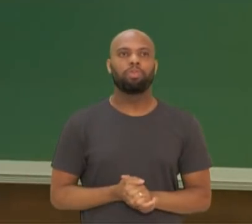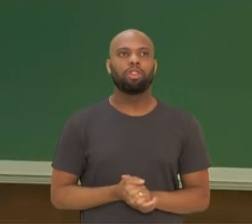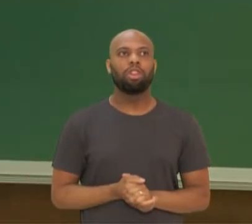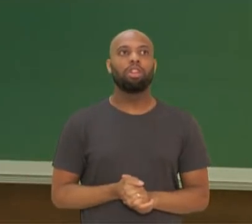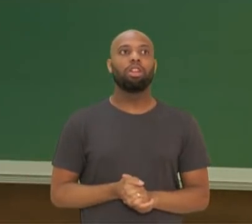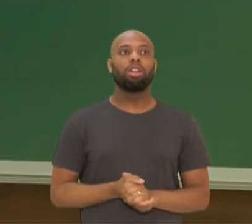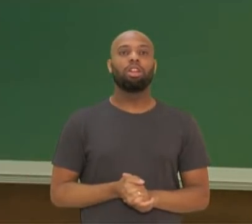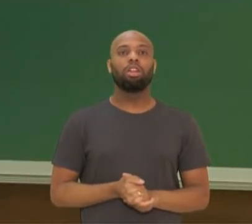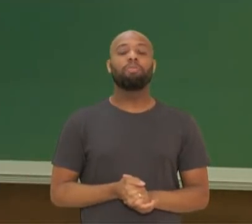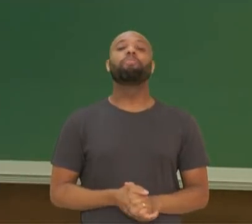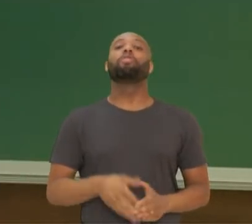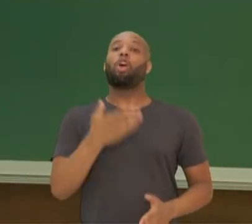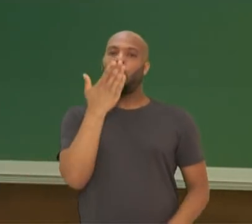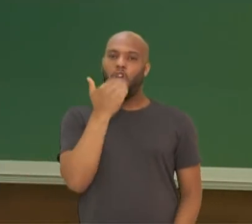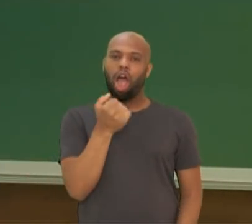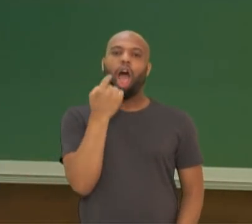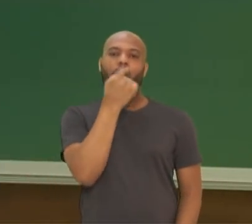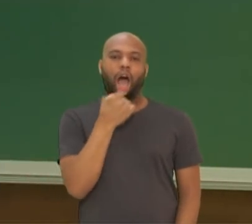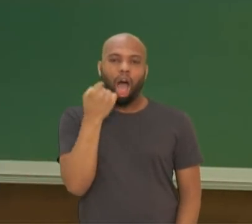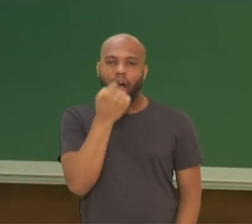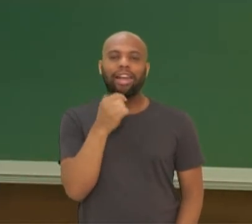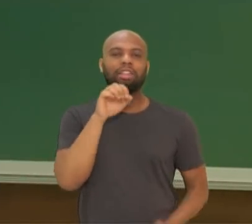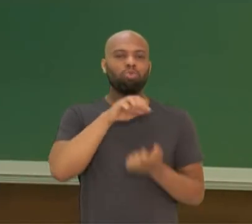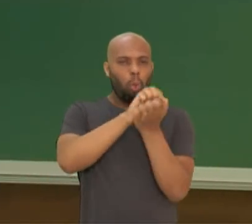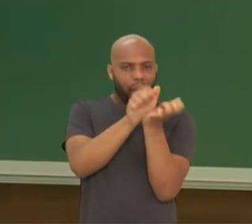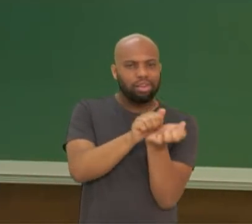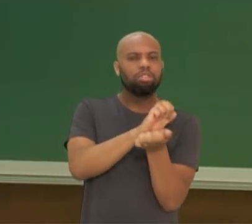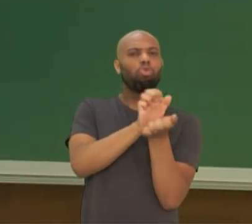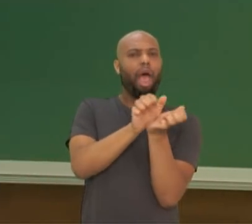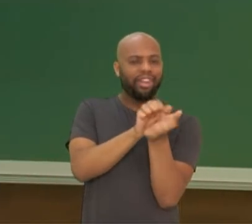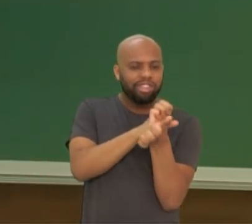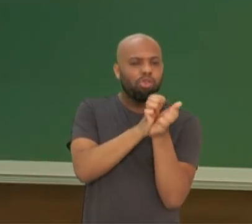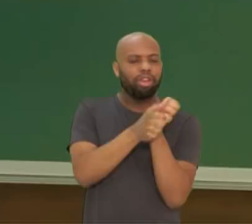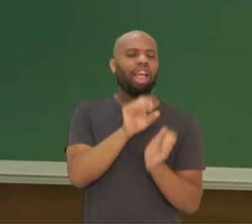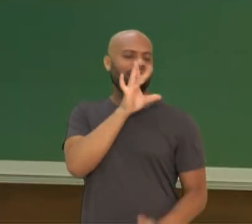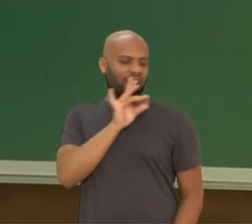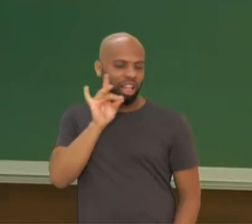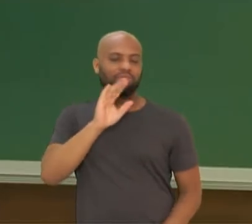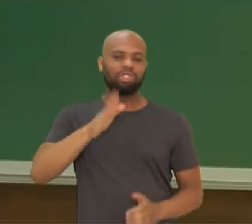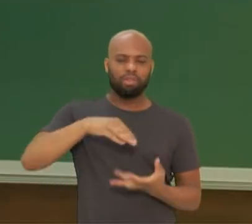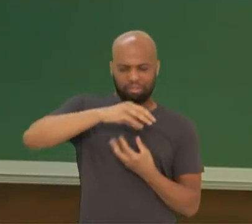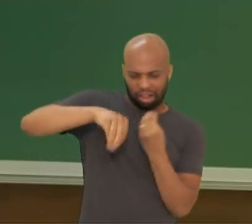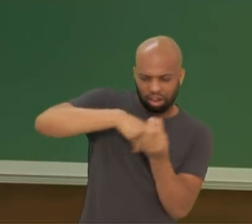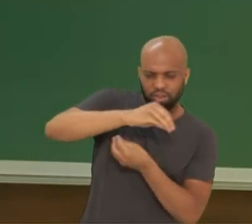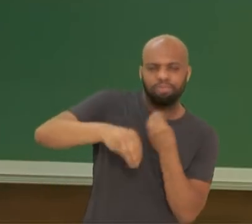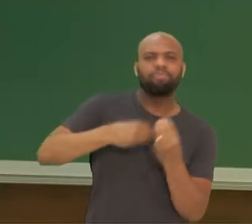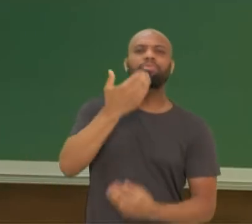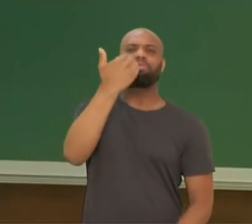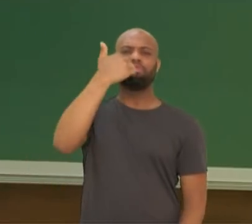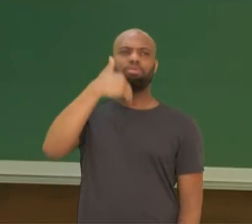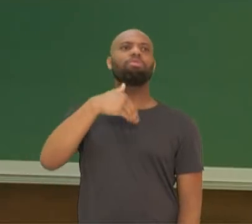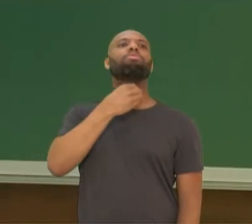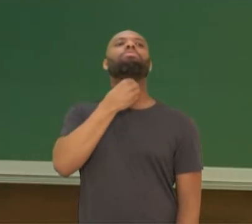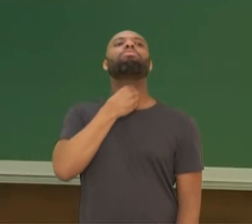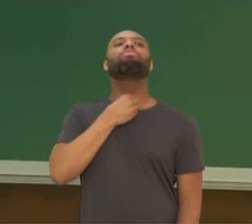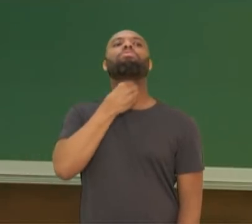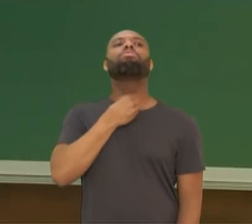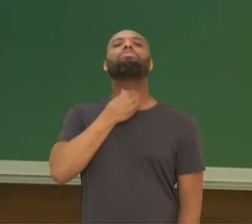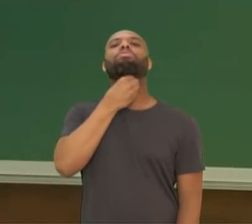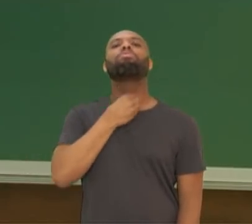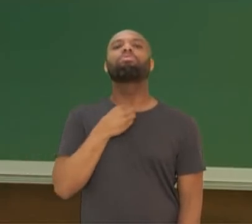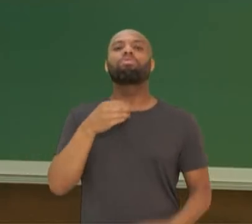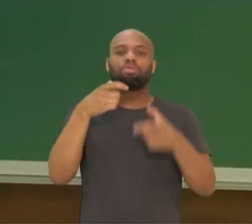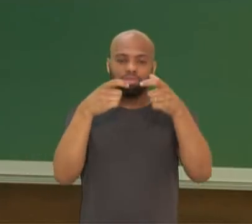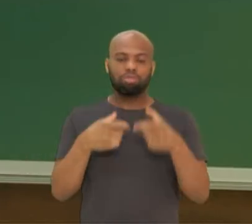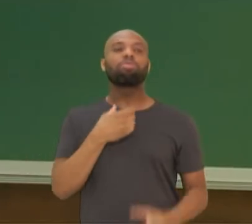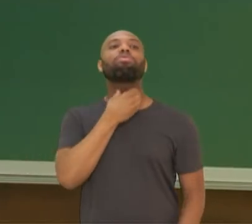Depois que o alimento passou na boca, já mastigou, já teve ação da saliva, que umedeceu aquele alimento, esse alimento vai